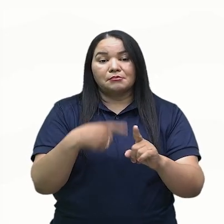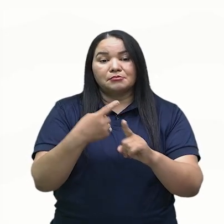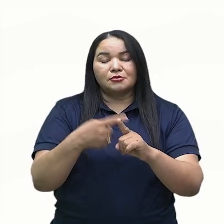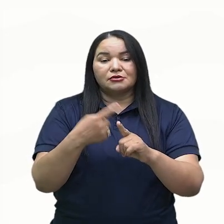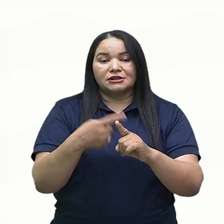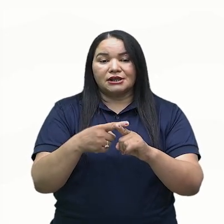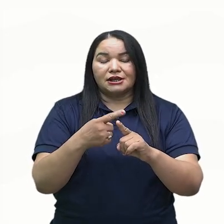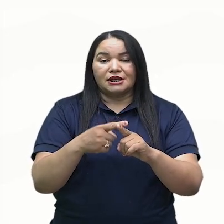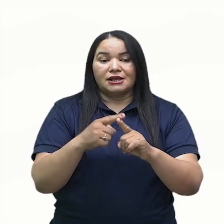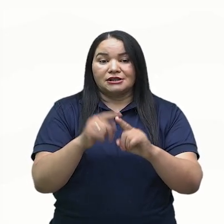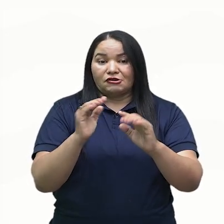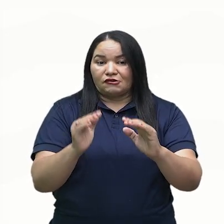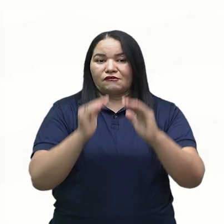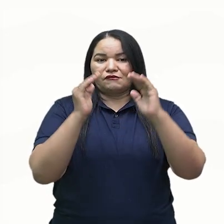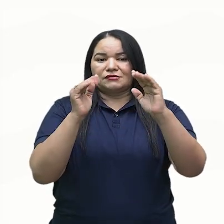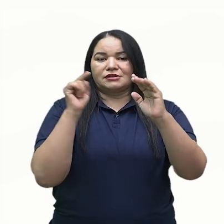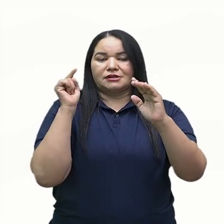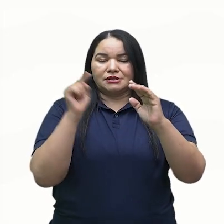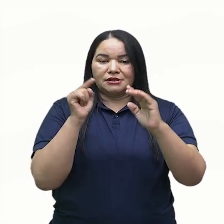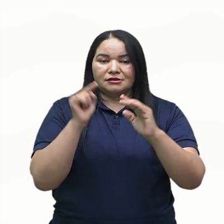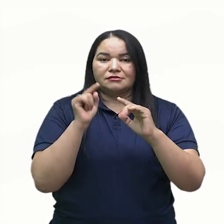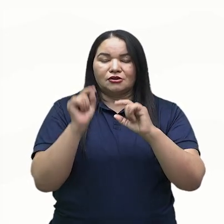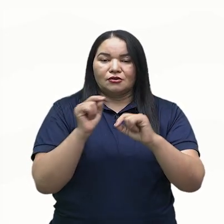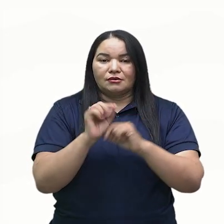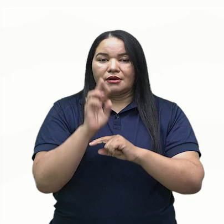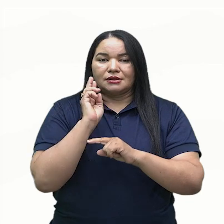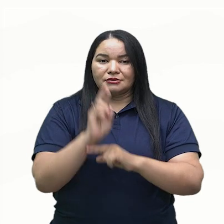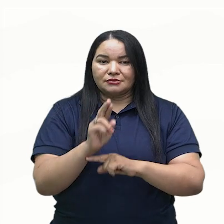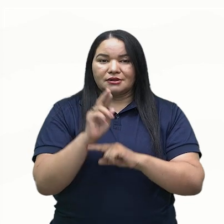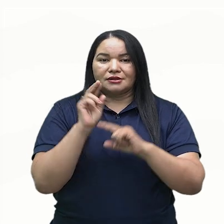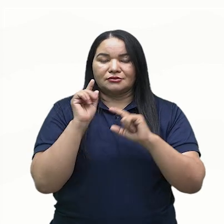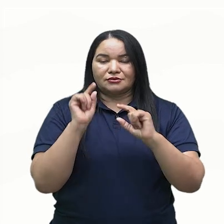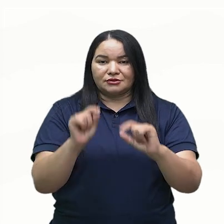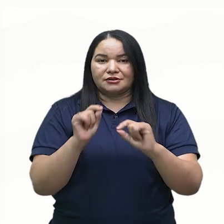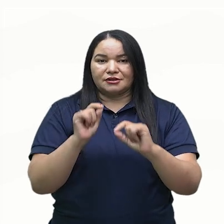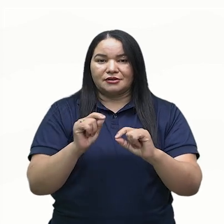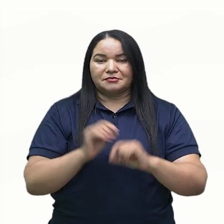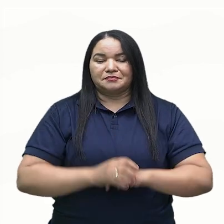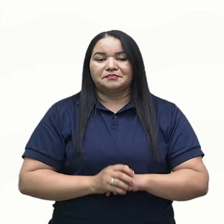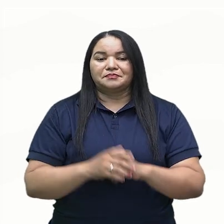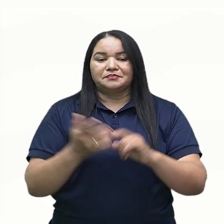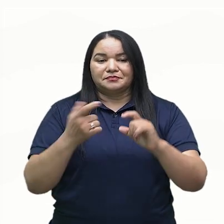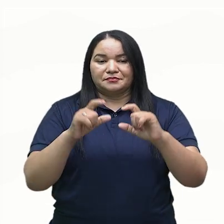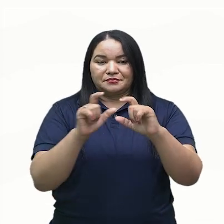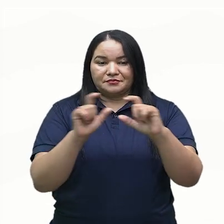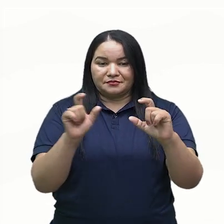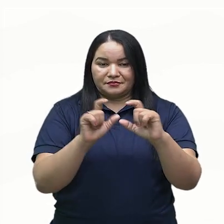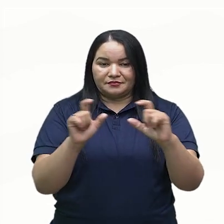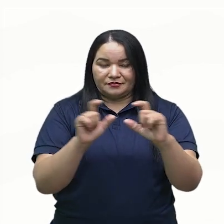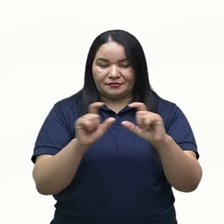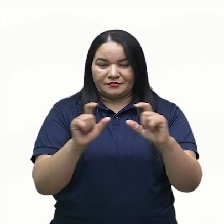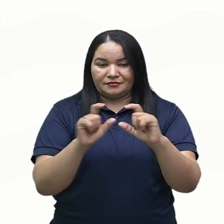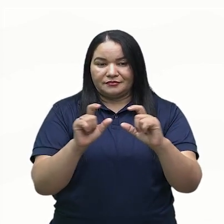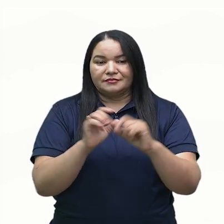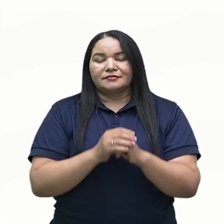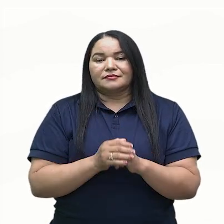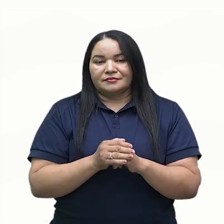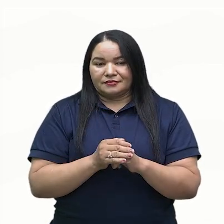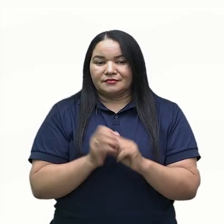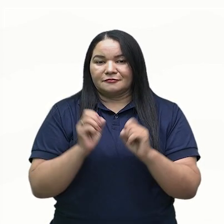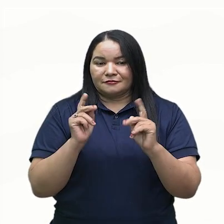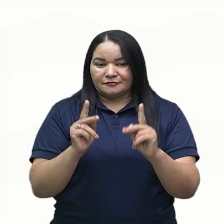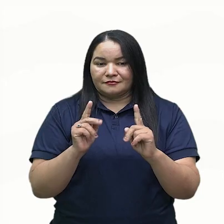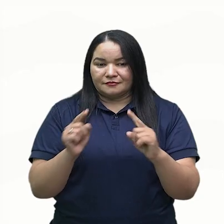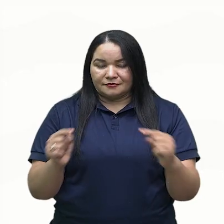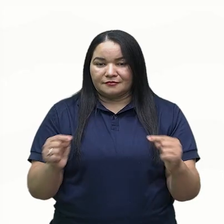essa fórmula que está aqui em cima, ela é resultado justamente dessa fórmula aqui de baixo, tá?